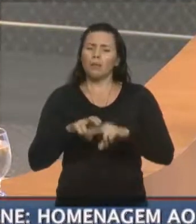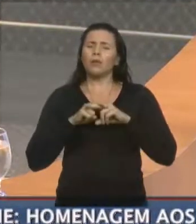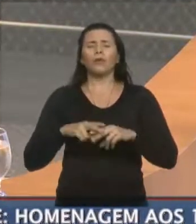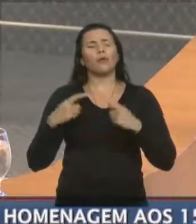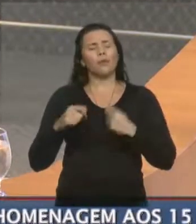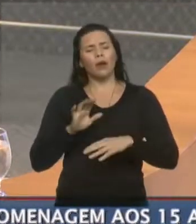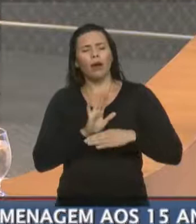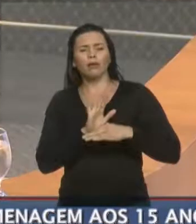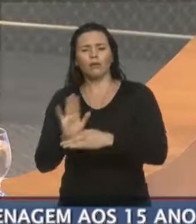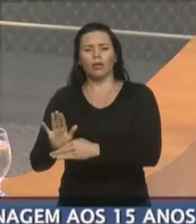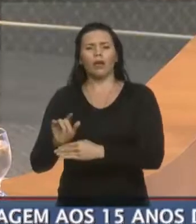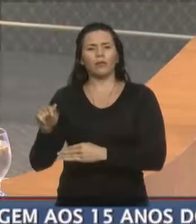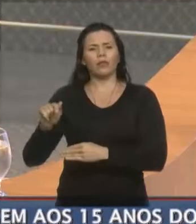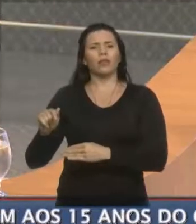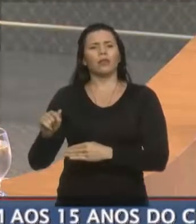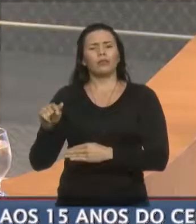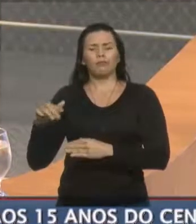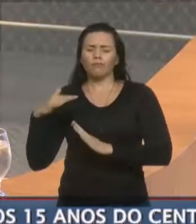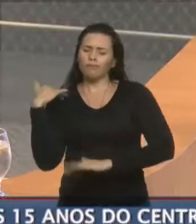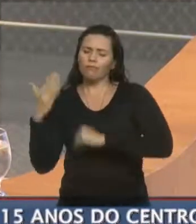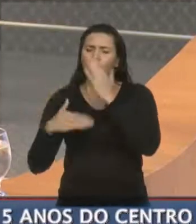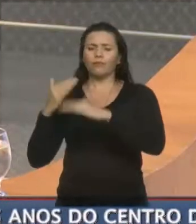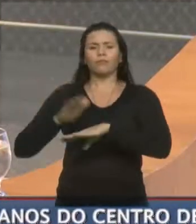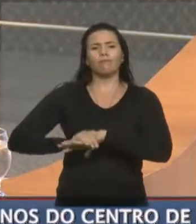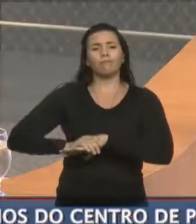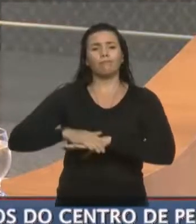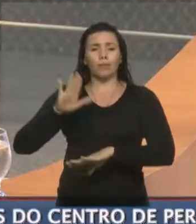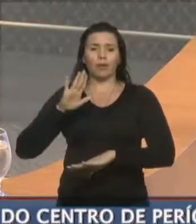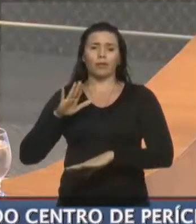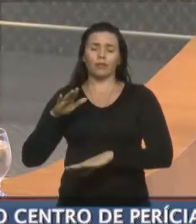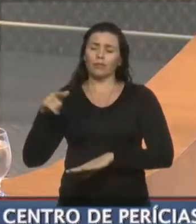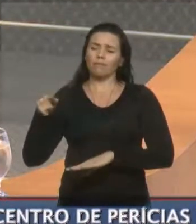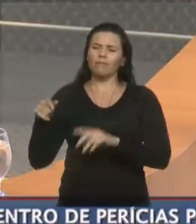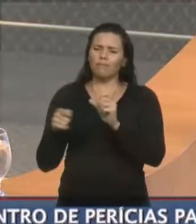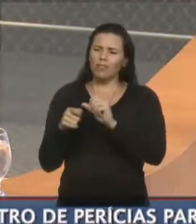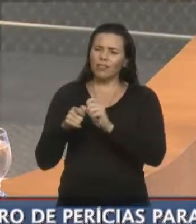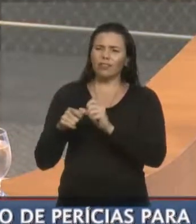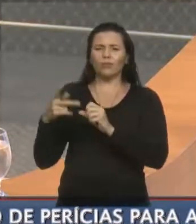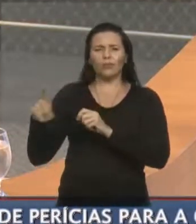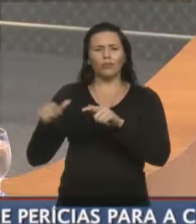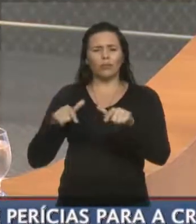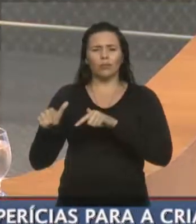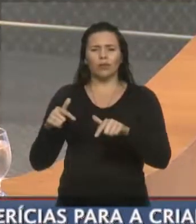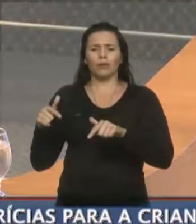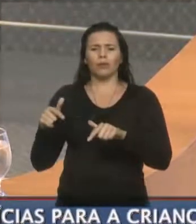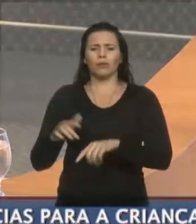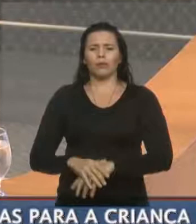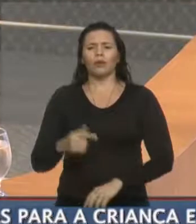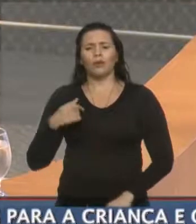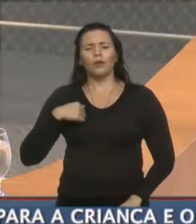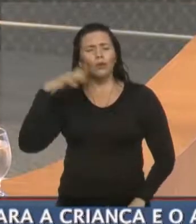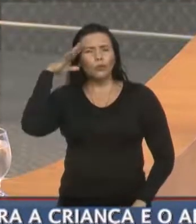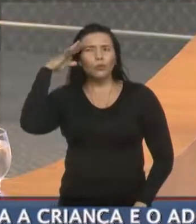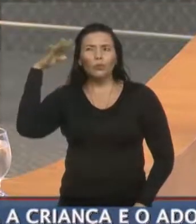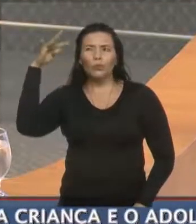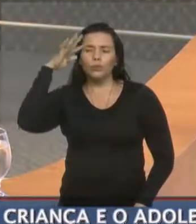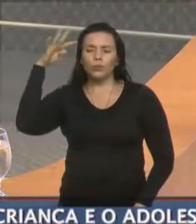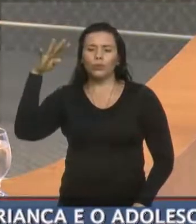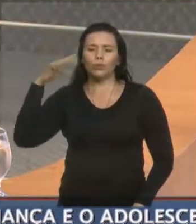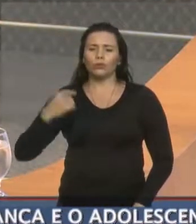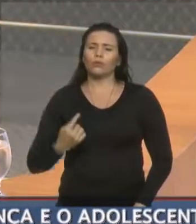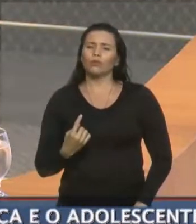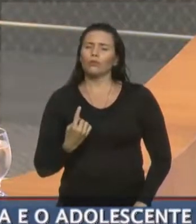melhores condições para que vocês desempenhem essa honrosa função. E eu sonho, de coração, que um